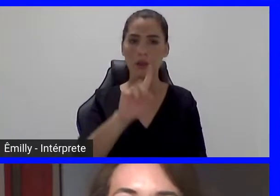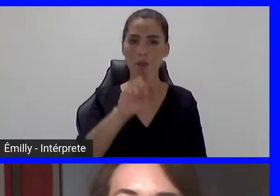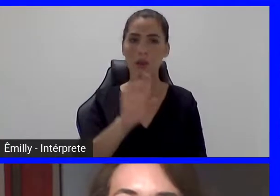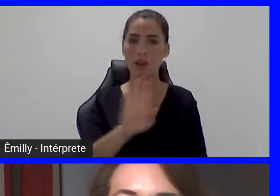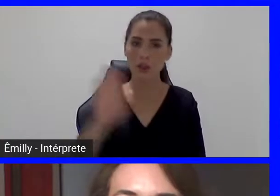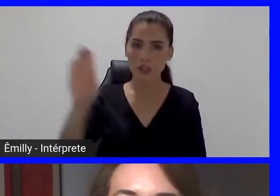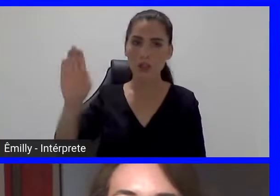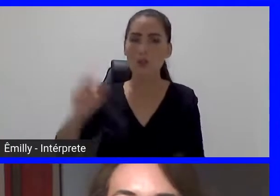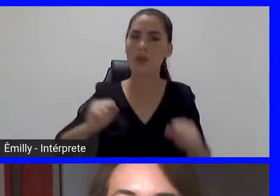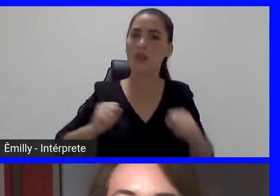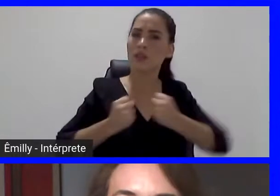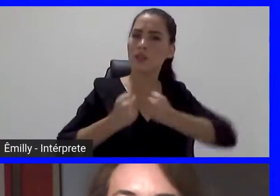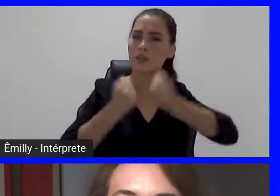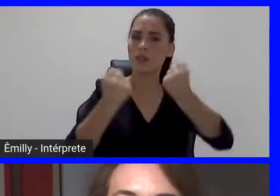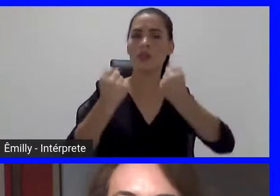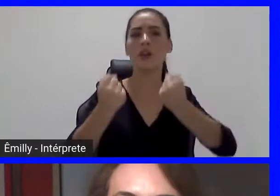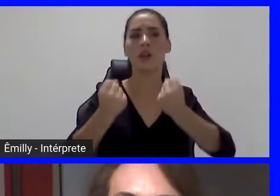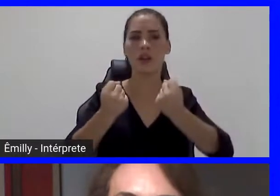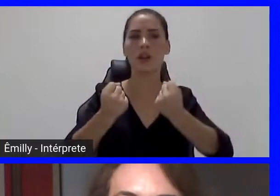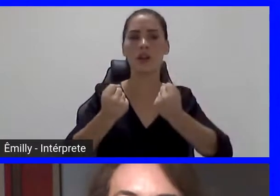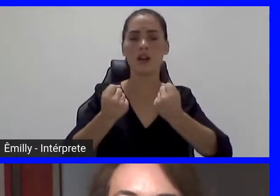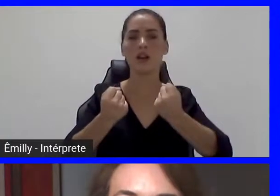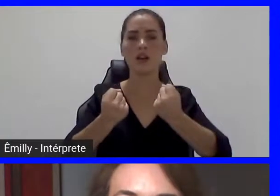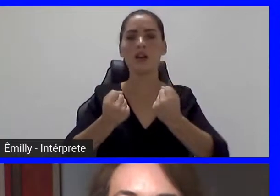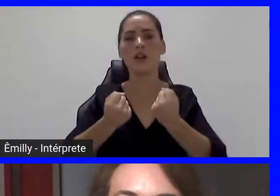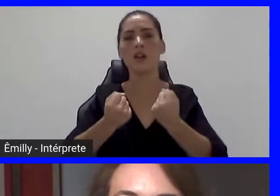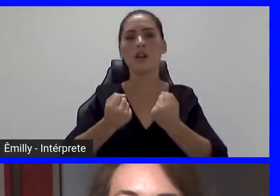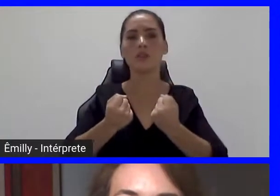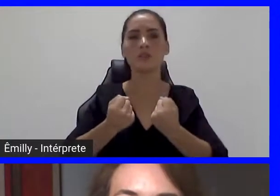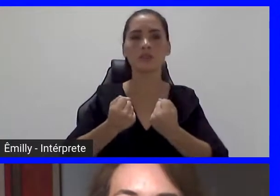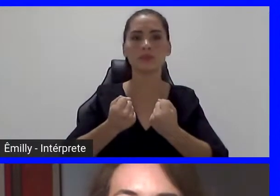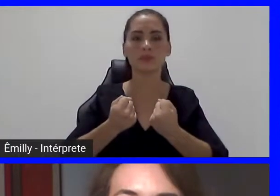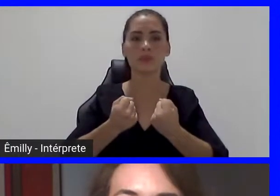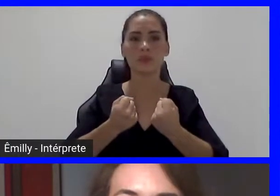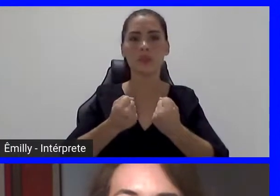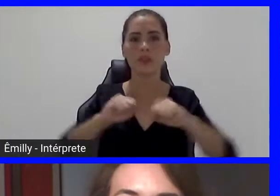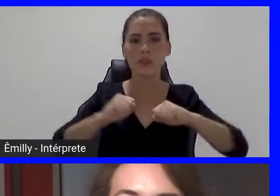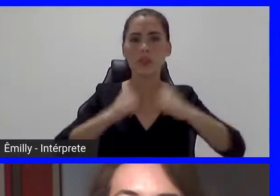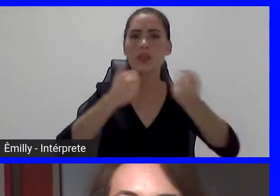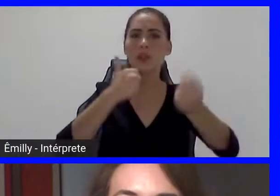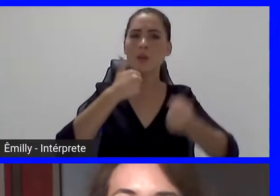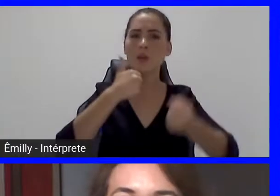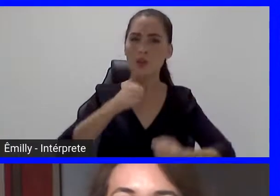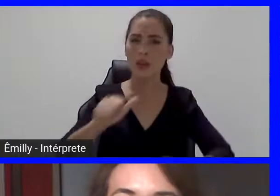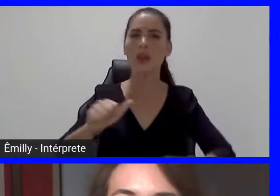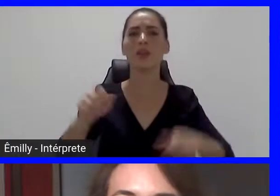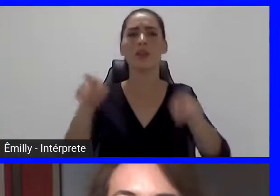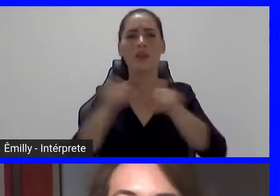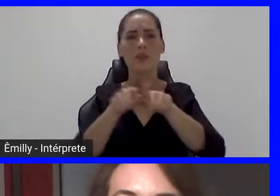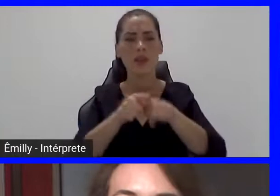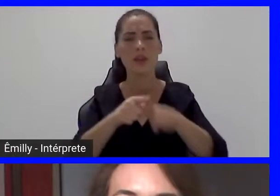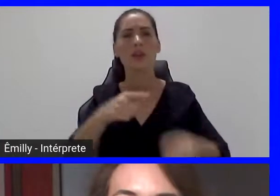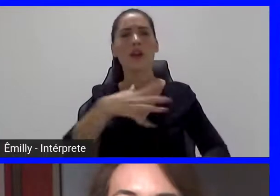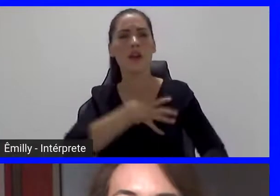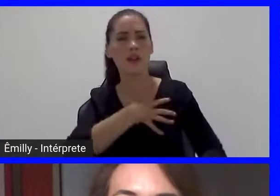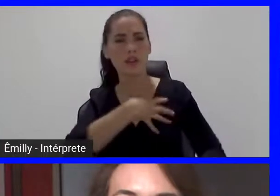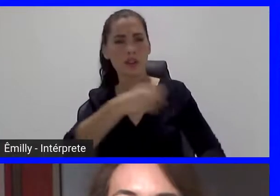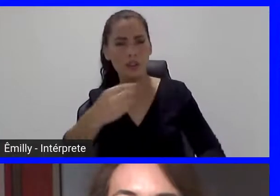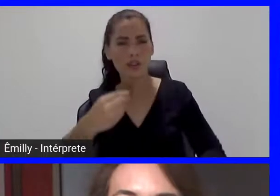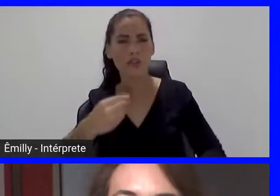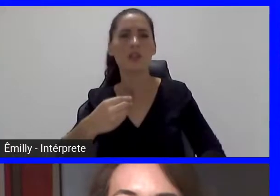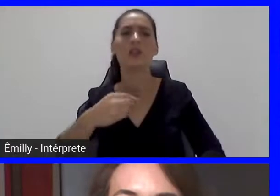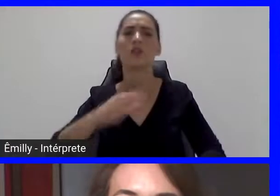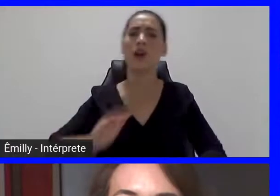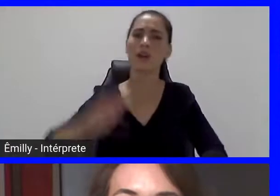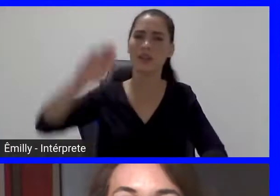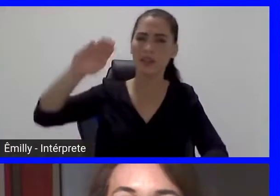nada mais é, né, do que o interesse da família, da criança, do jovem, do adolescente, do idoso, enfim, né, que